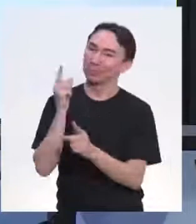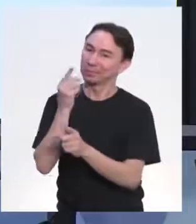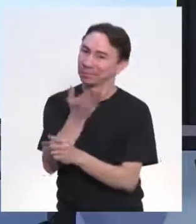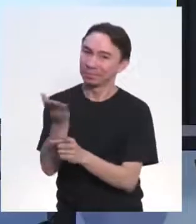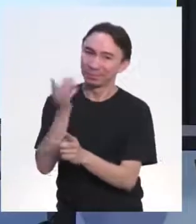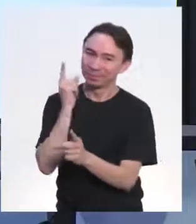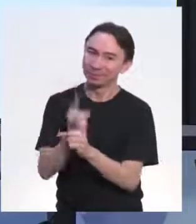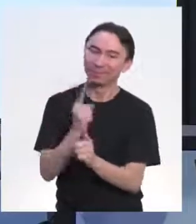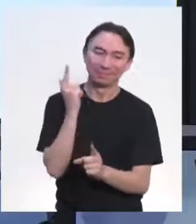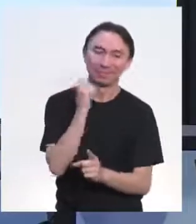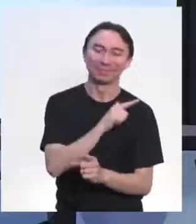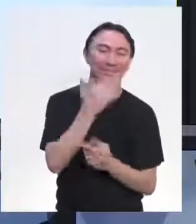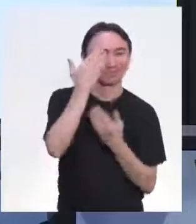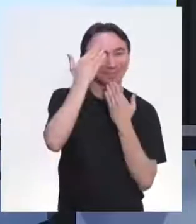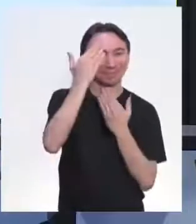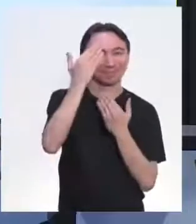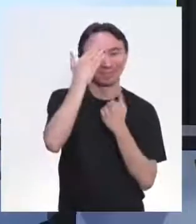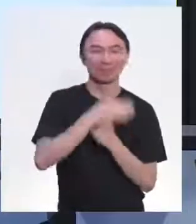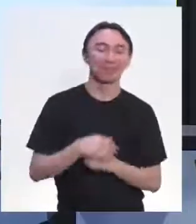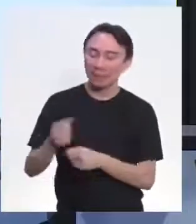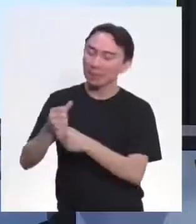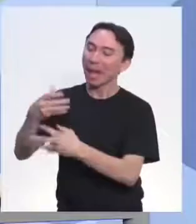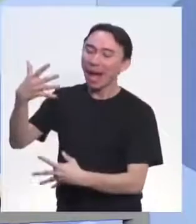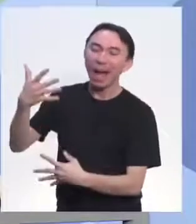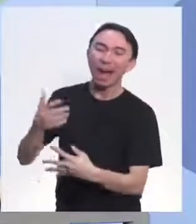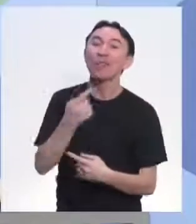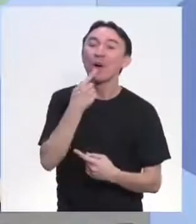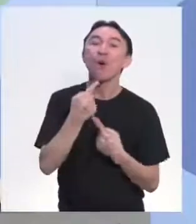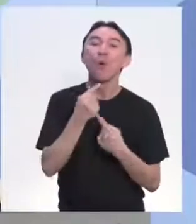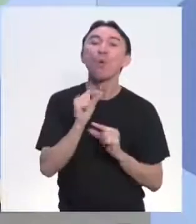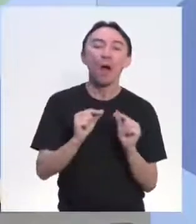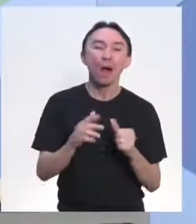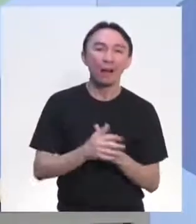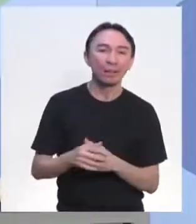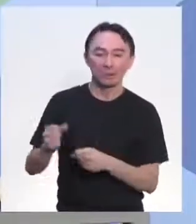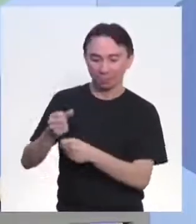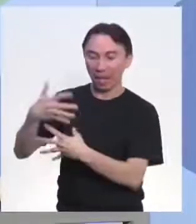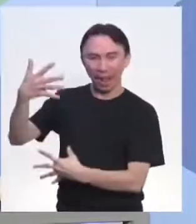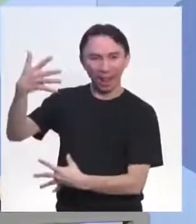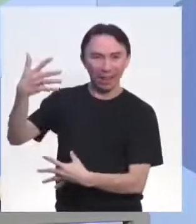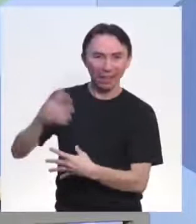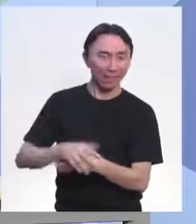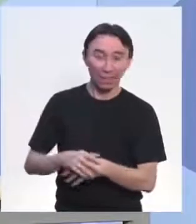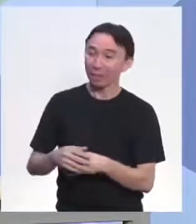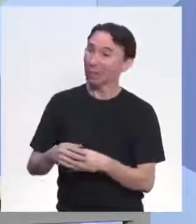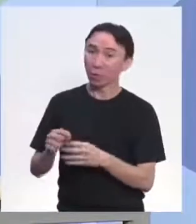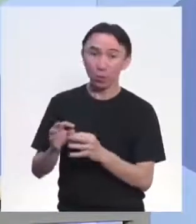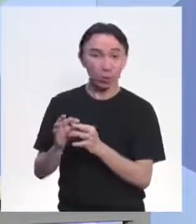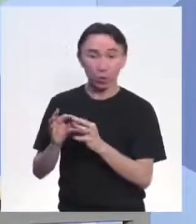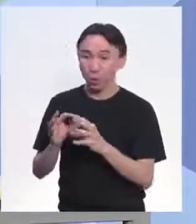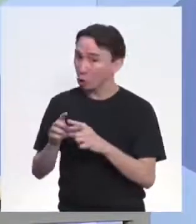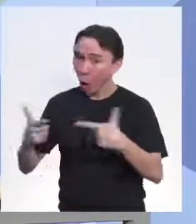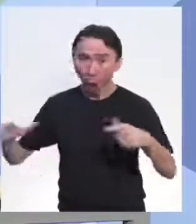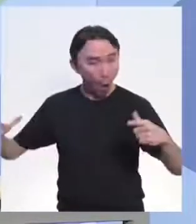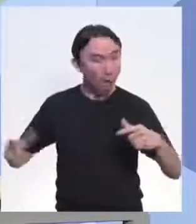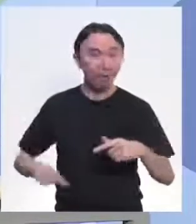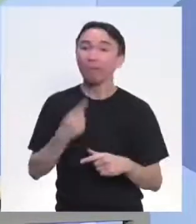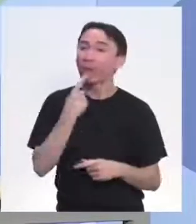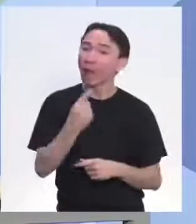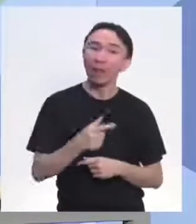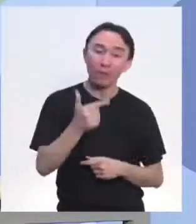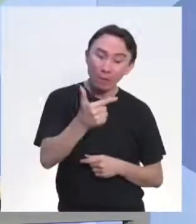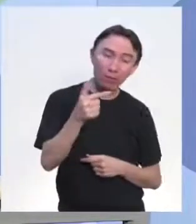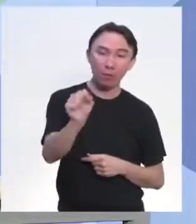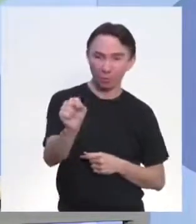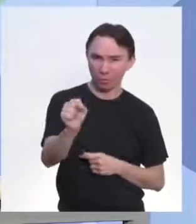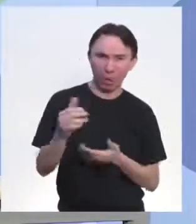aí, professora Roberta, o que eles falaram no chat? Olha, professora Inês, o chat ainda está aberto, está todo mundo falando 28 ali, ó, não para de subir nome aqui. Então, eu vou falar